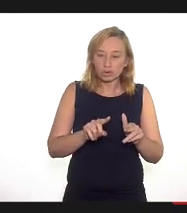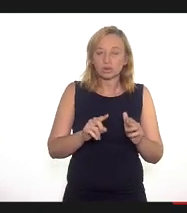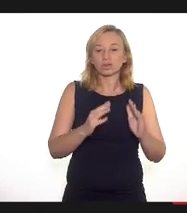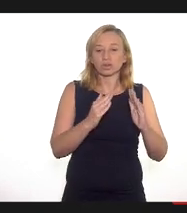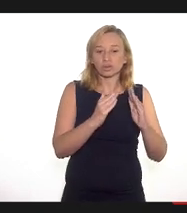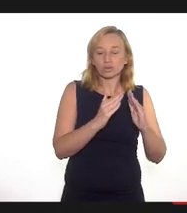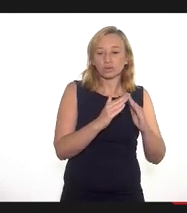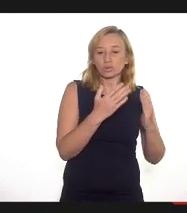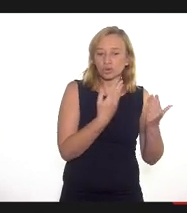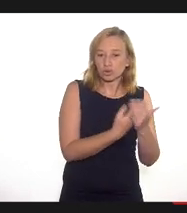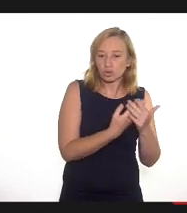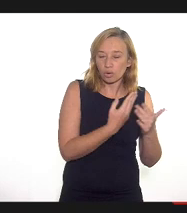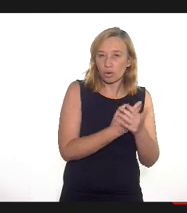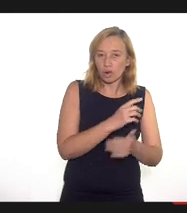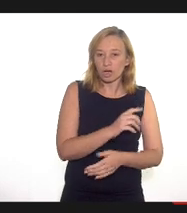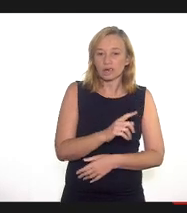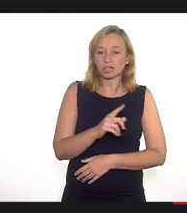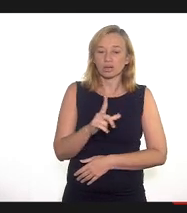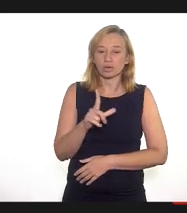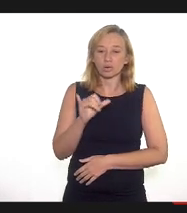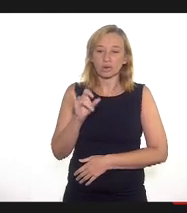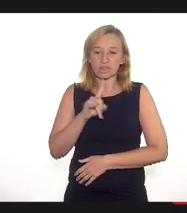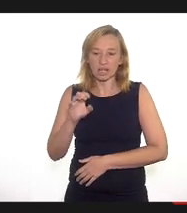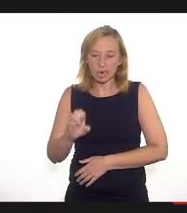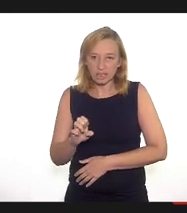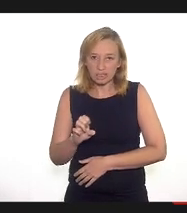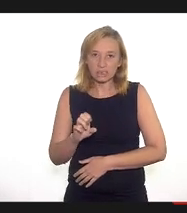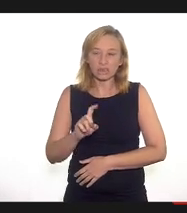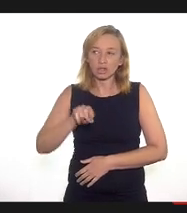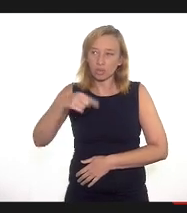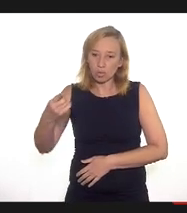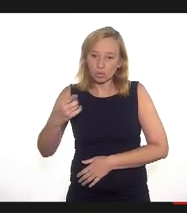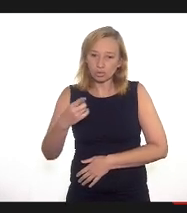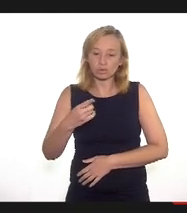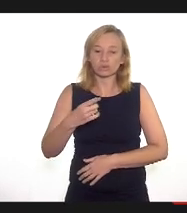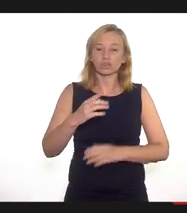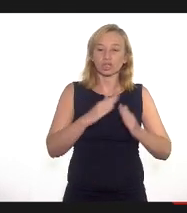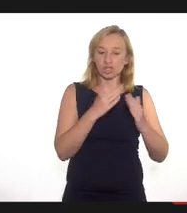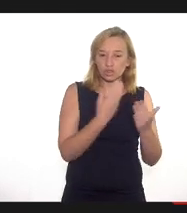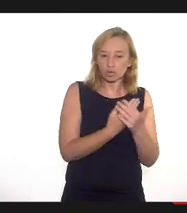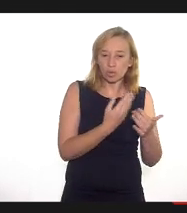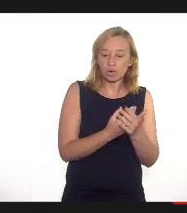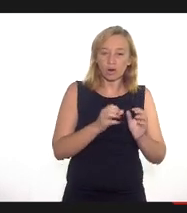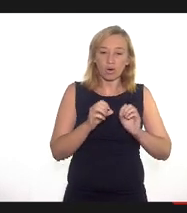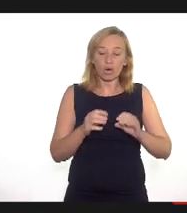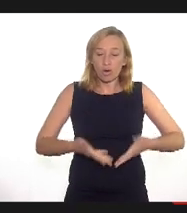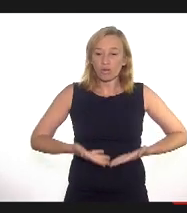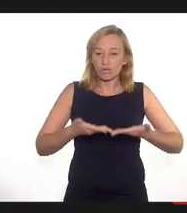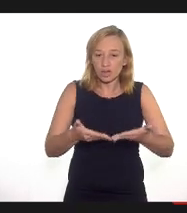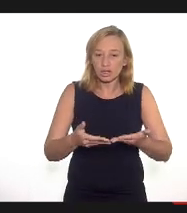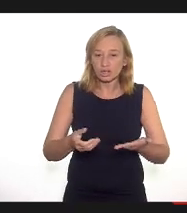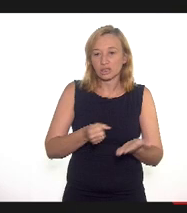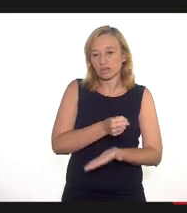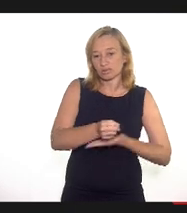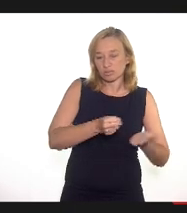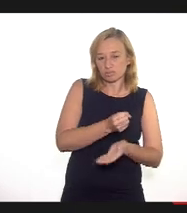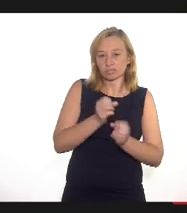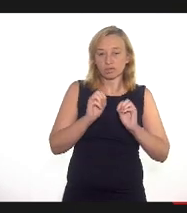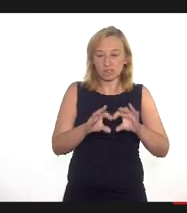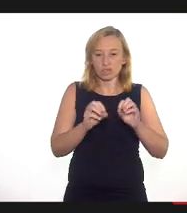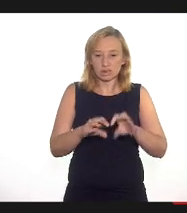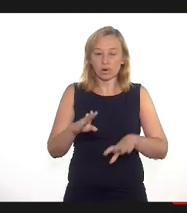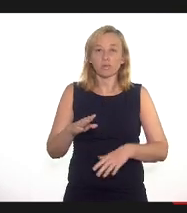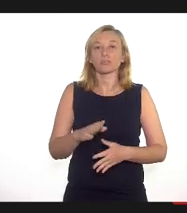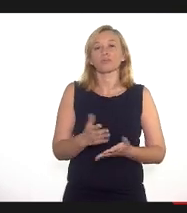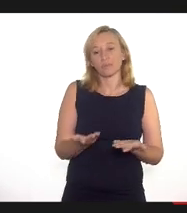no ISERJ e no IZEPAM. É uma oferta de educação básica voltada para a comunidade